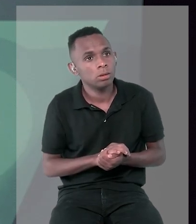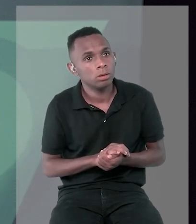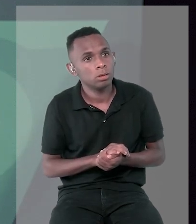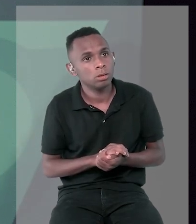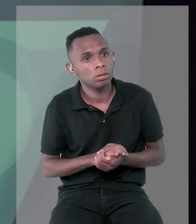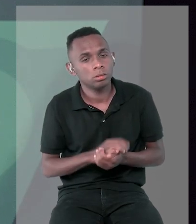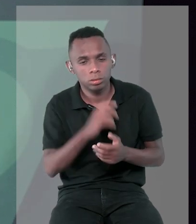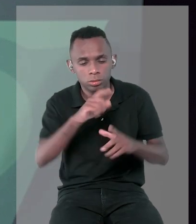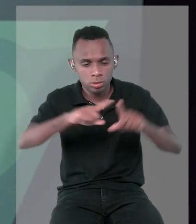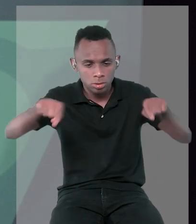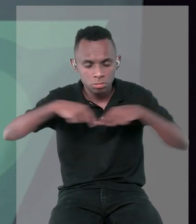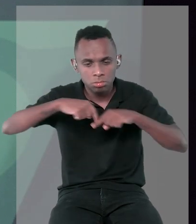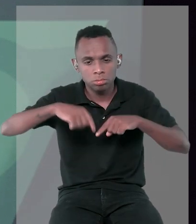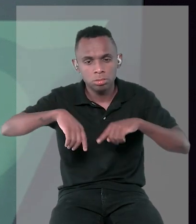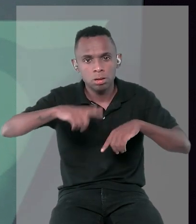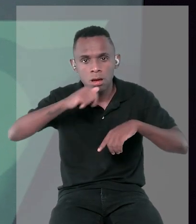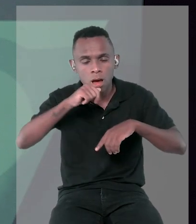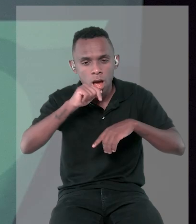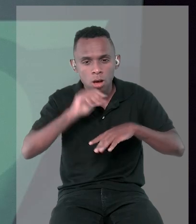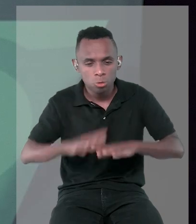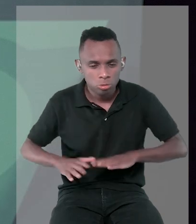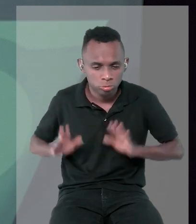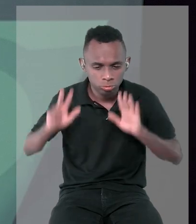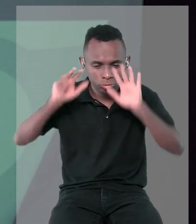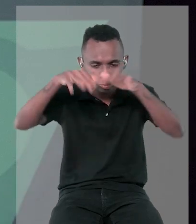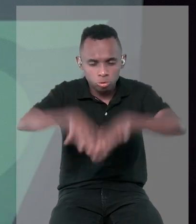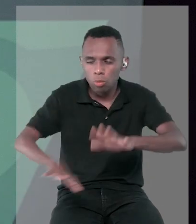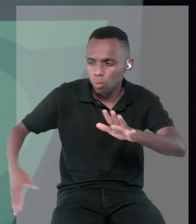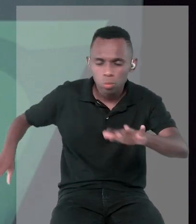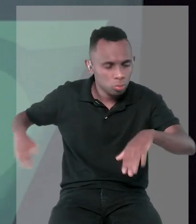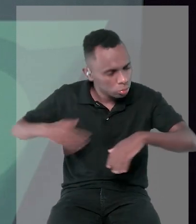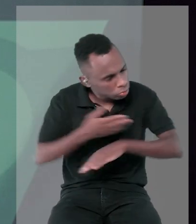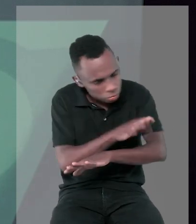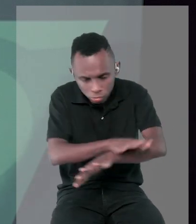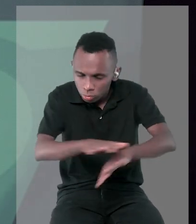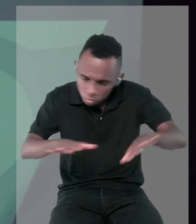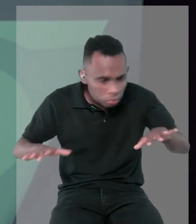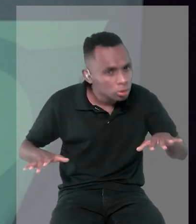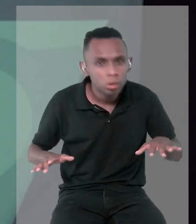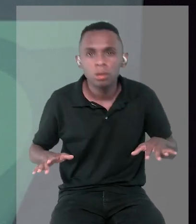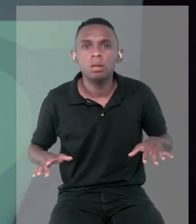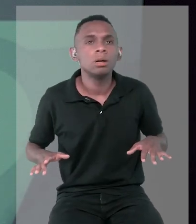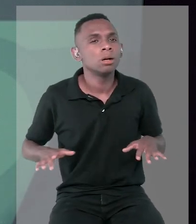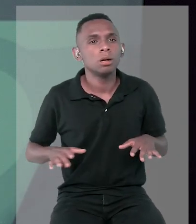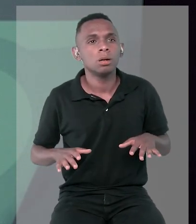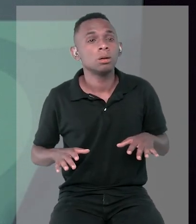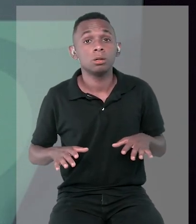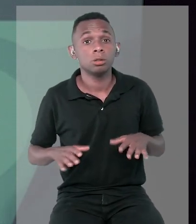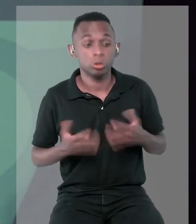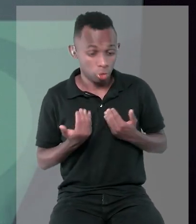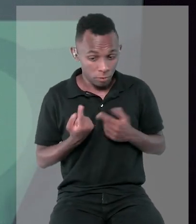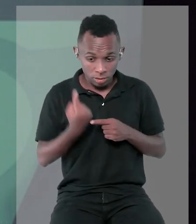Fábio mergulha na piscina, né, menino, e quando ele sai com aquele olho lindo dele, do outro lado ele